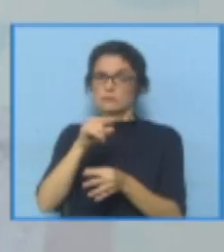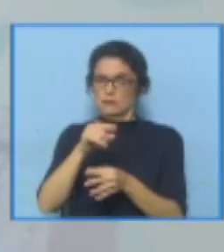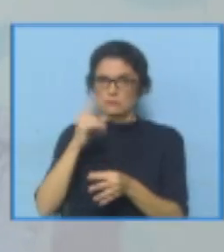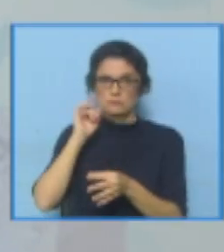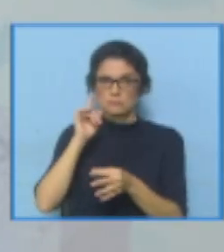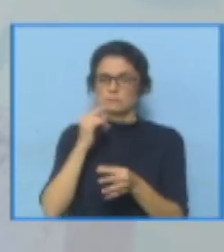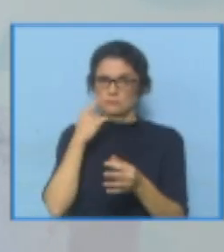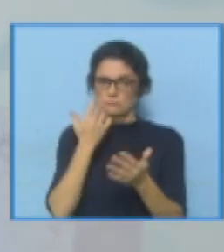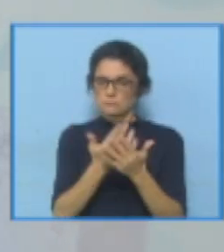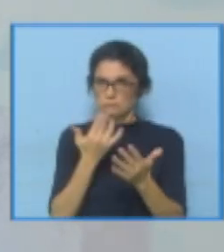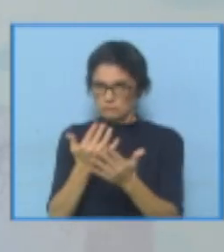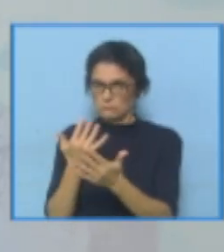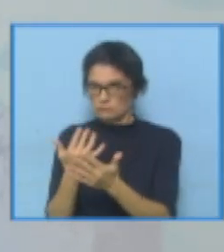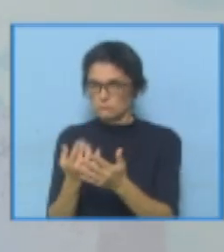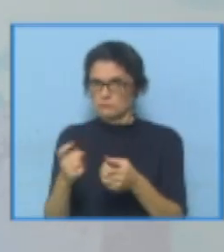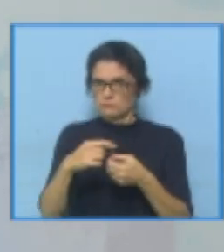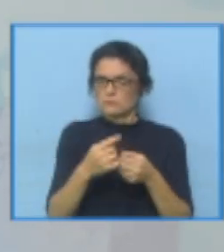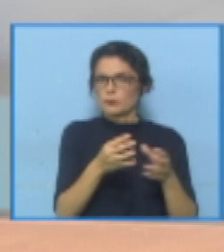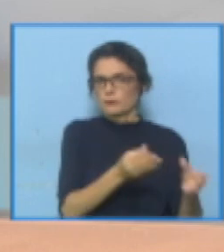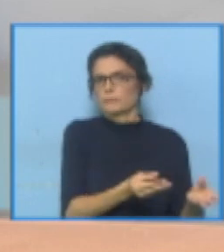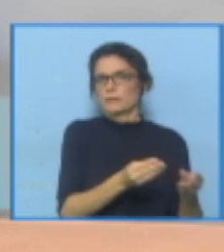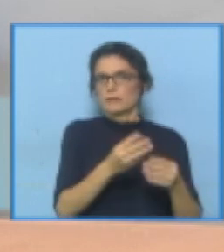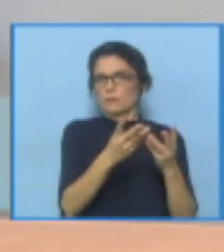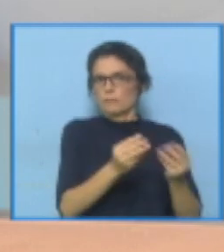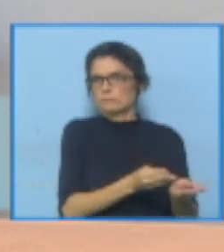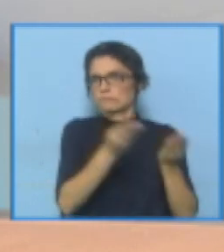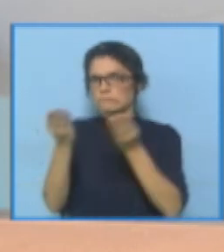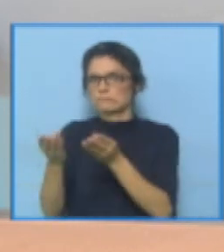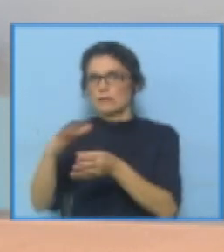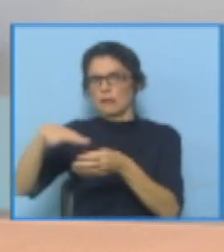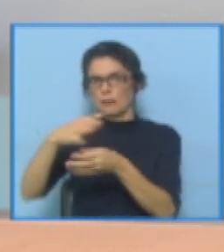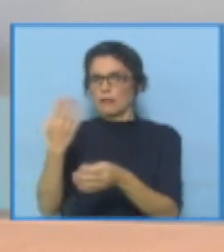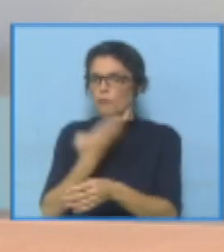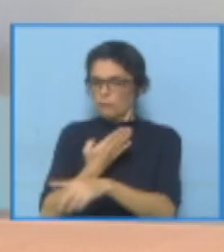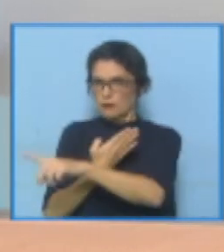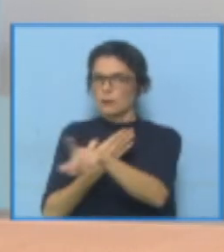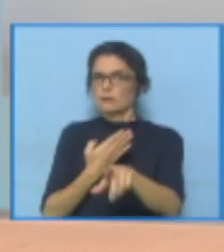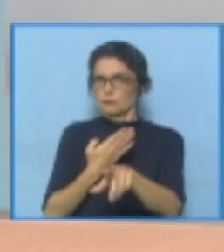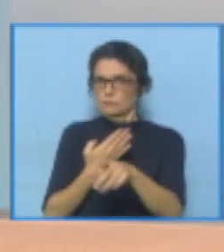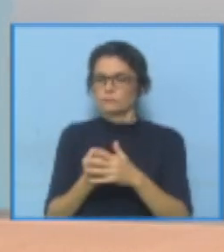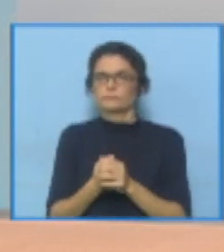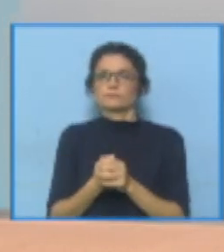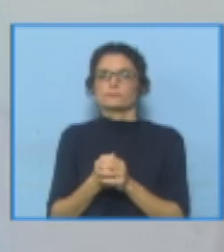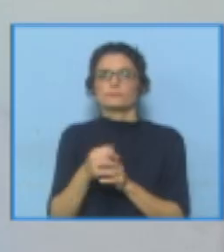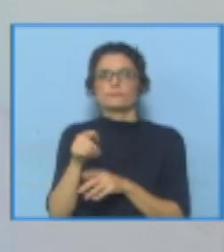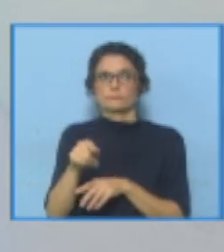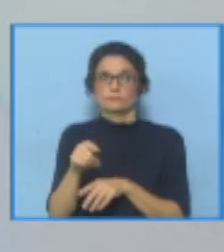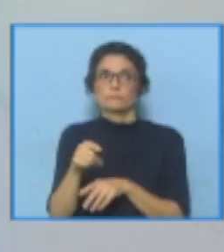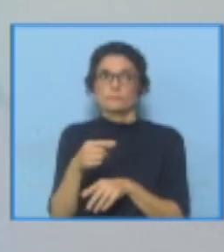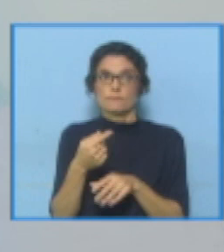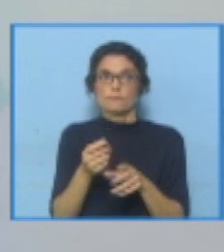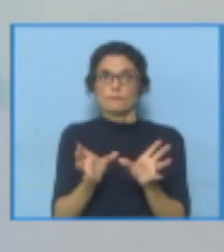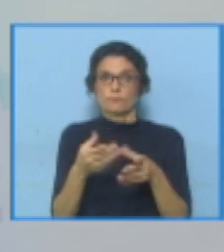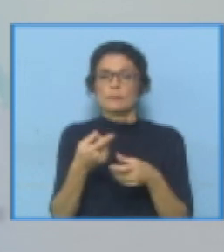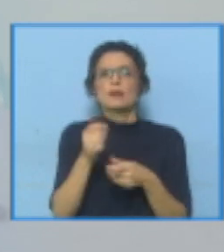interessante pensar sobre isso, que, no fundo, é levar para a área do direito, para os juízes e procuradores, esta informação. Organizações onde estas questões se trabalham.